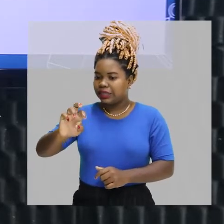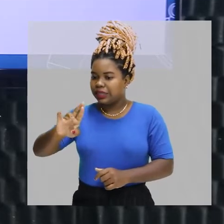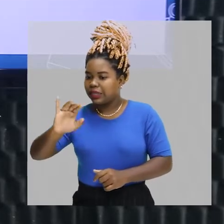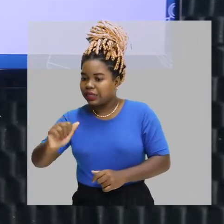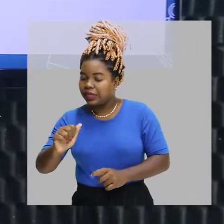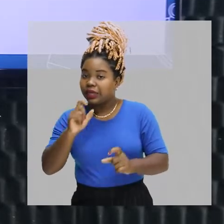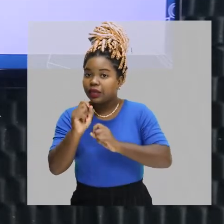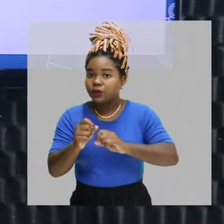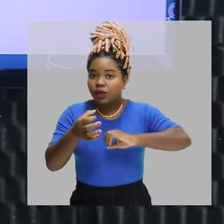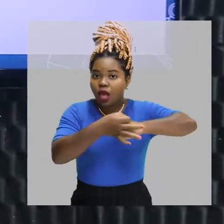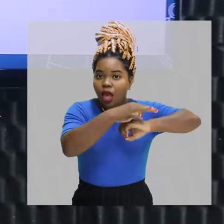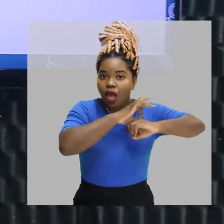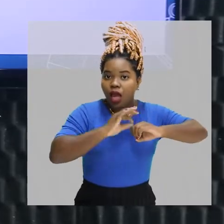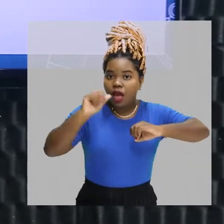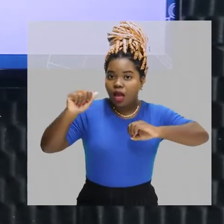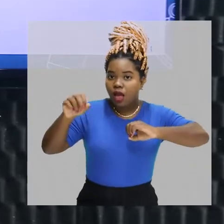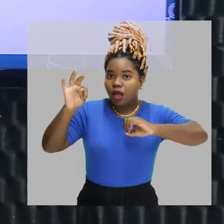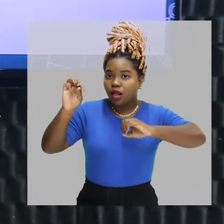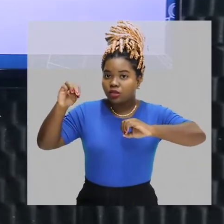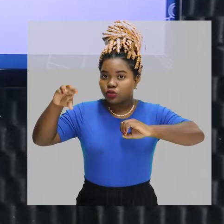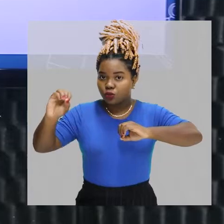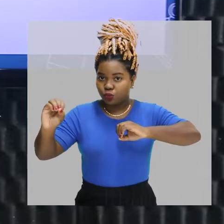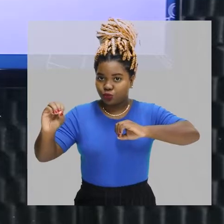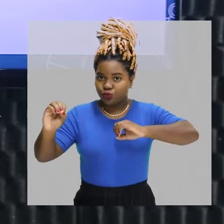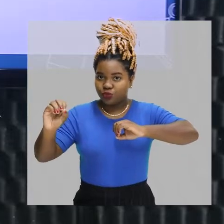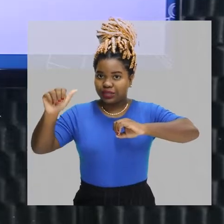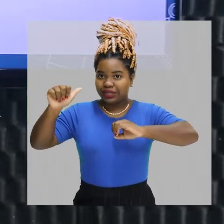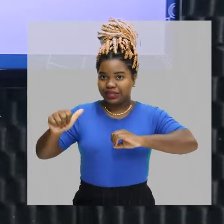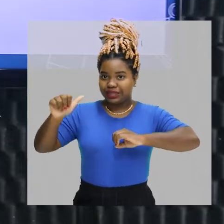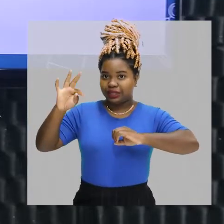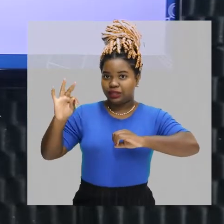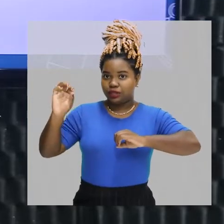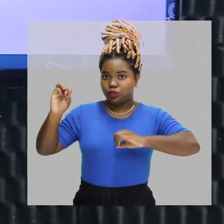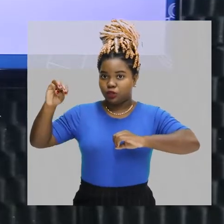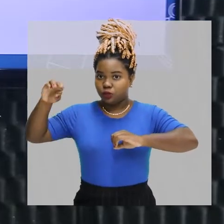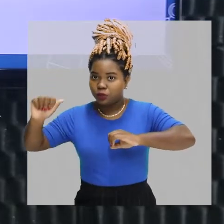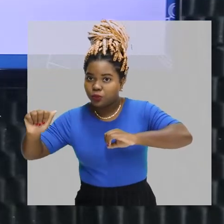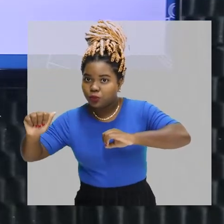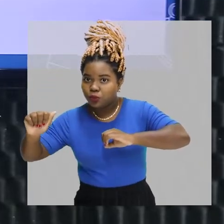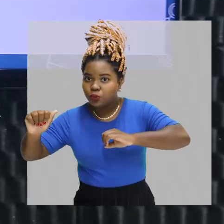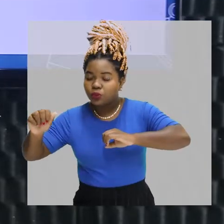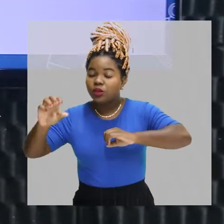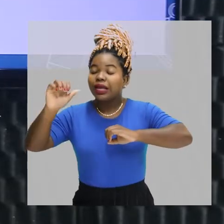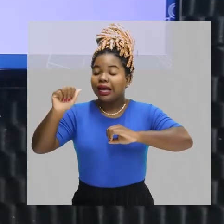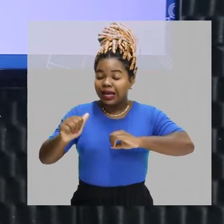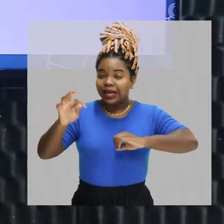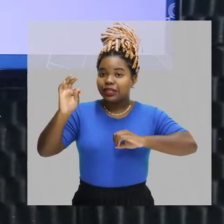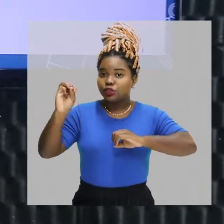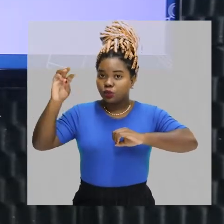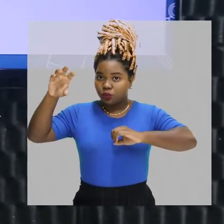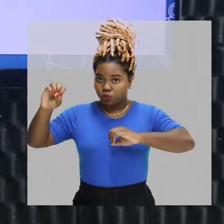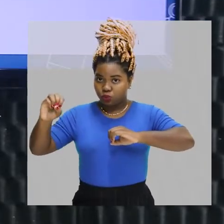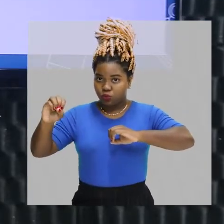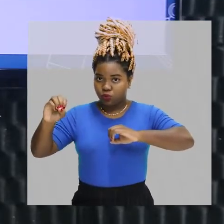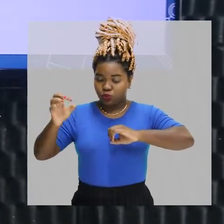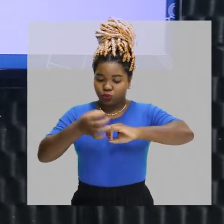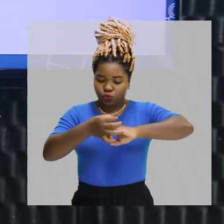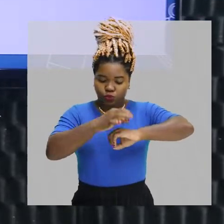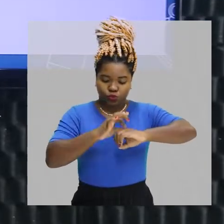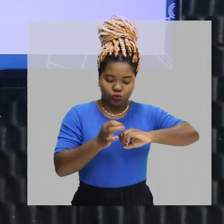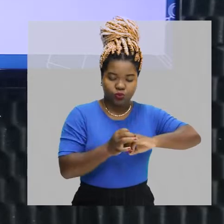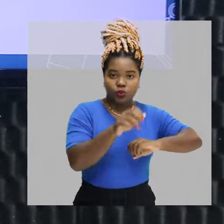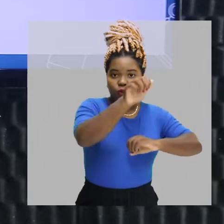ideia de átomo, né, fazendo a etimologia da palavra átomo, né, o A vem de negação e tomo,